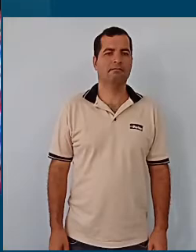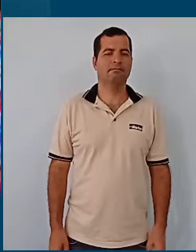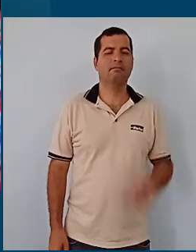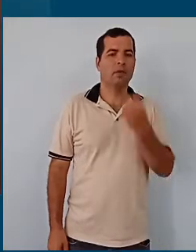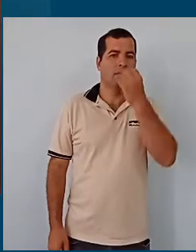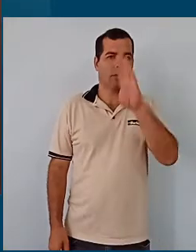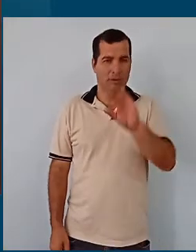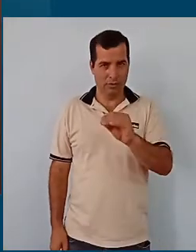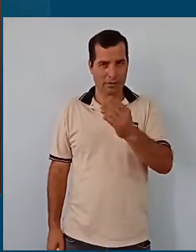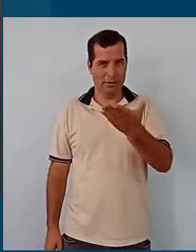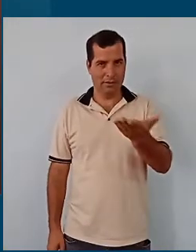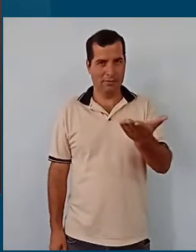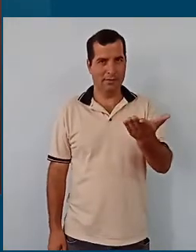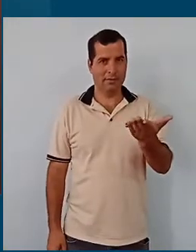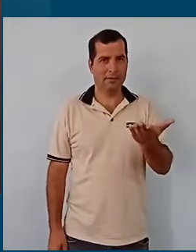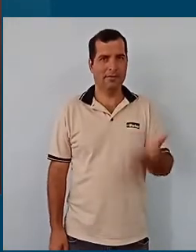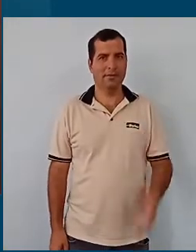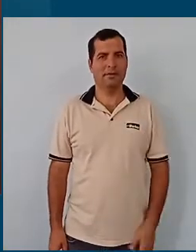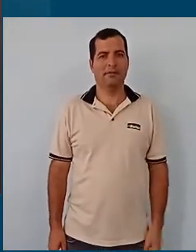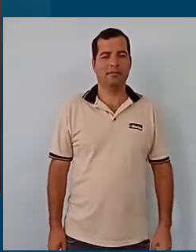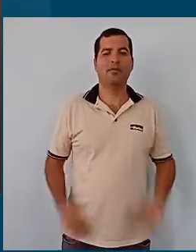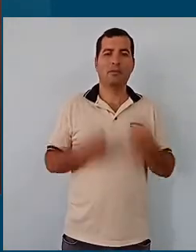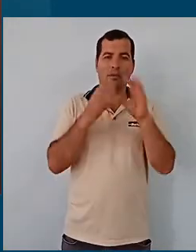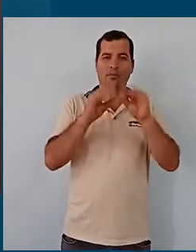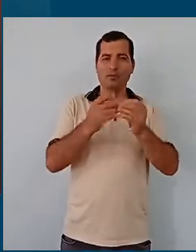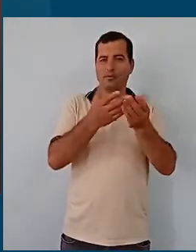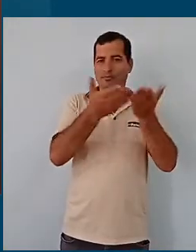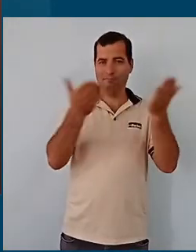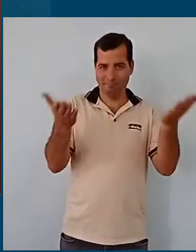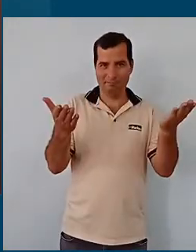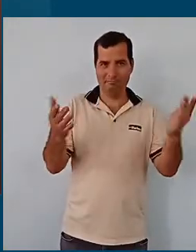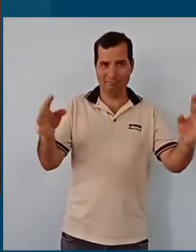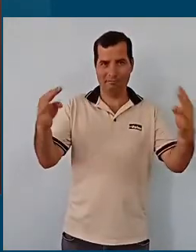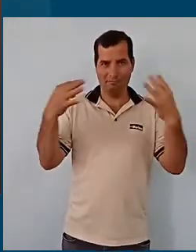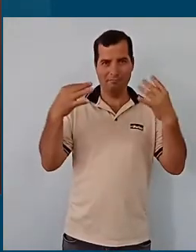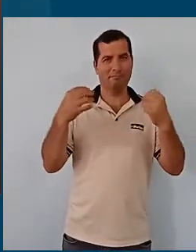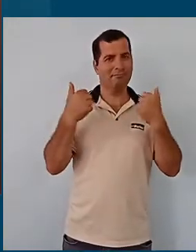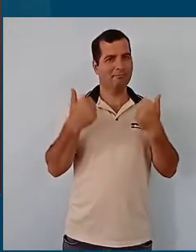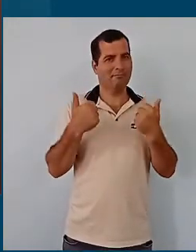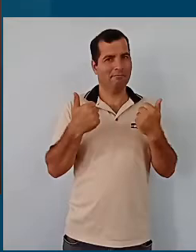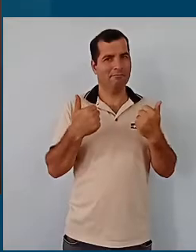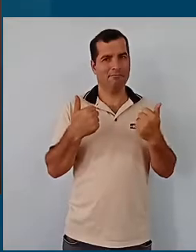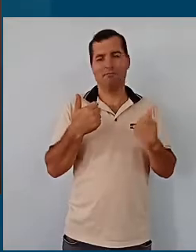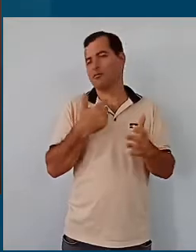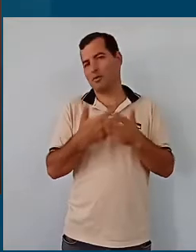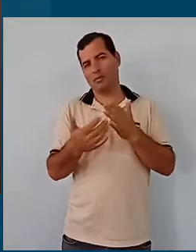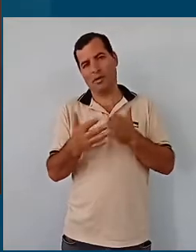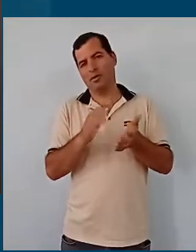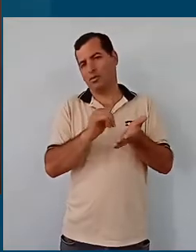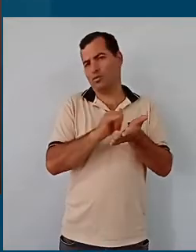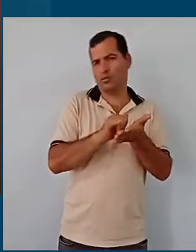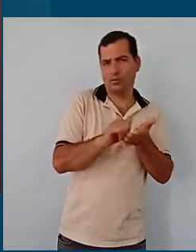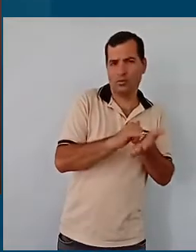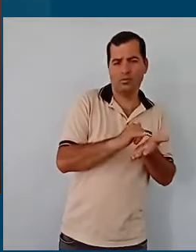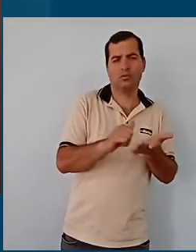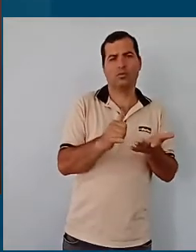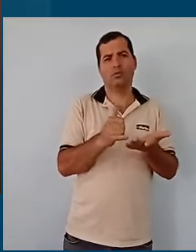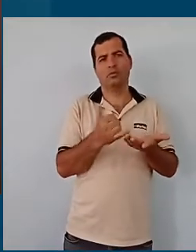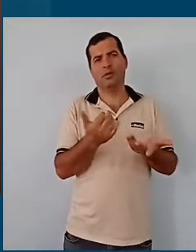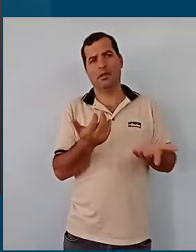Boa noite a todas as pessoas que estão nos acompanhando pelos canais no YouTube.